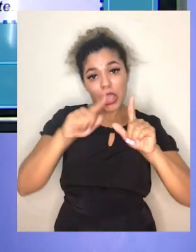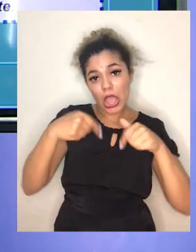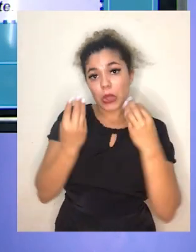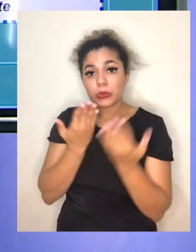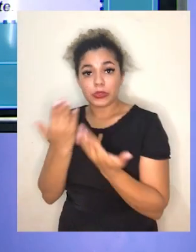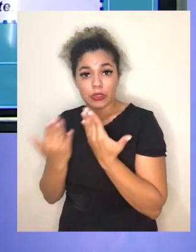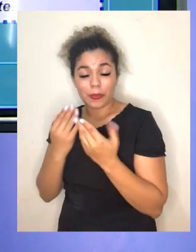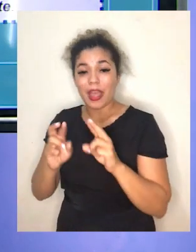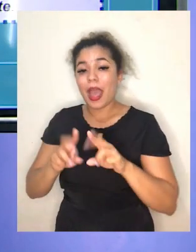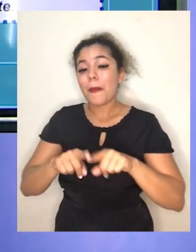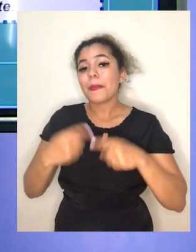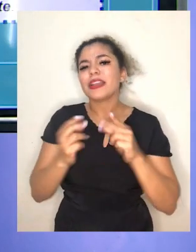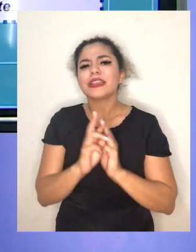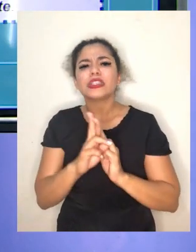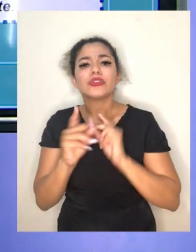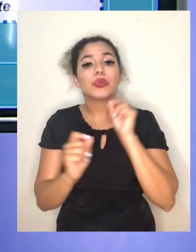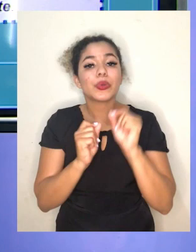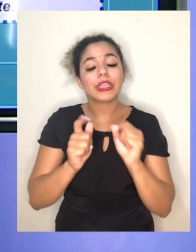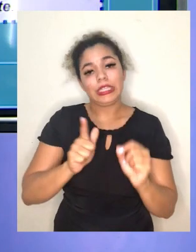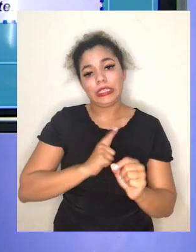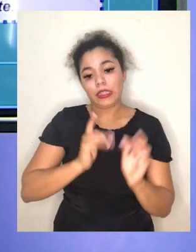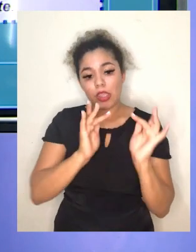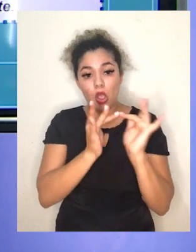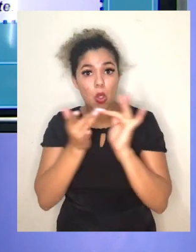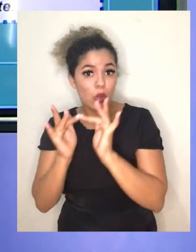A única diferença entre elas é o